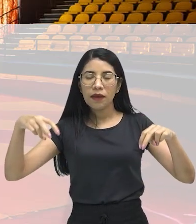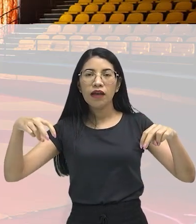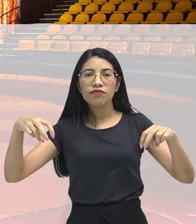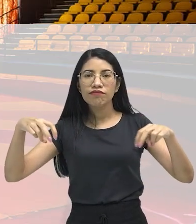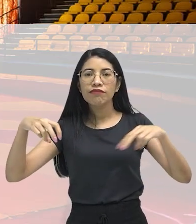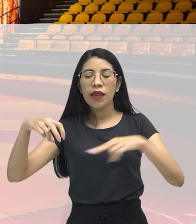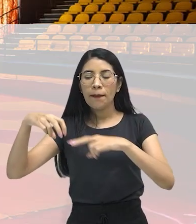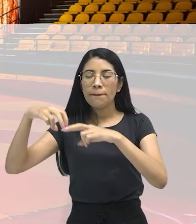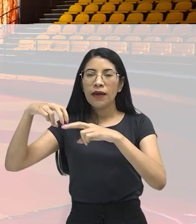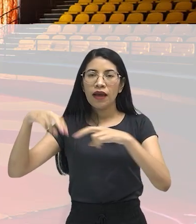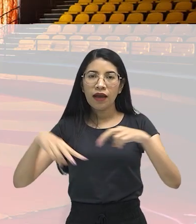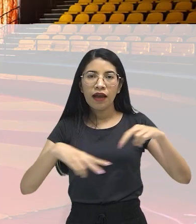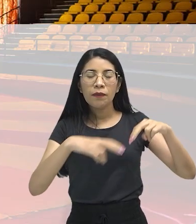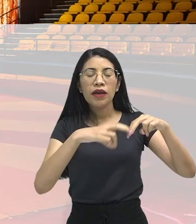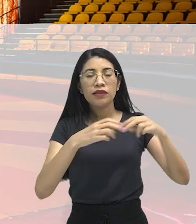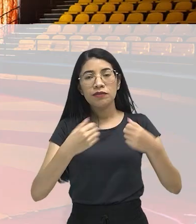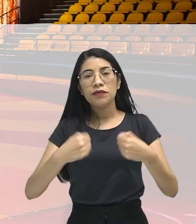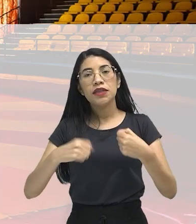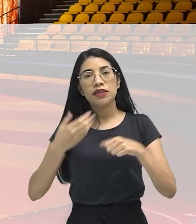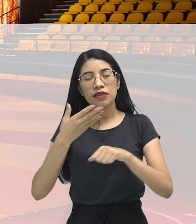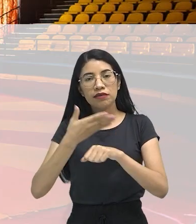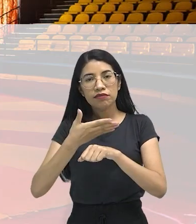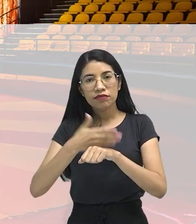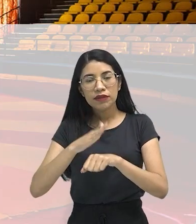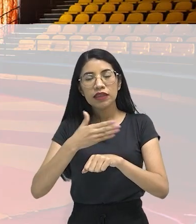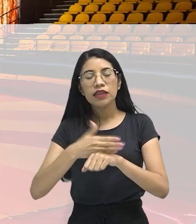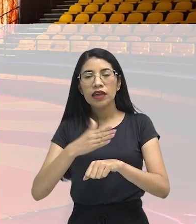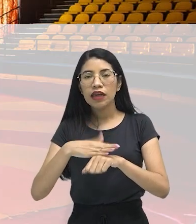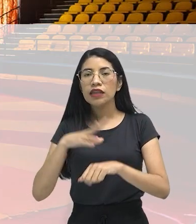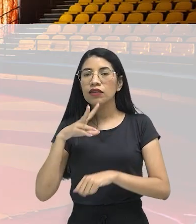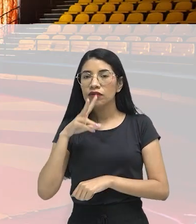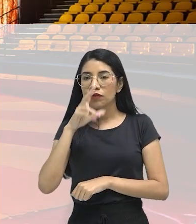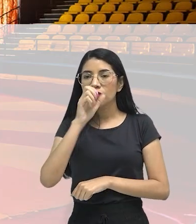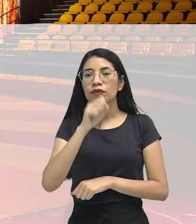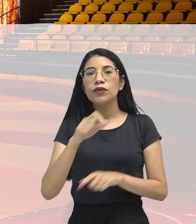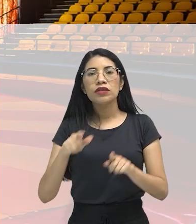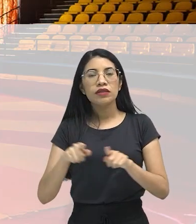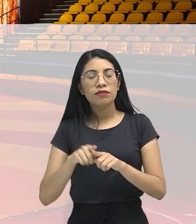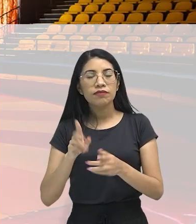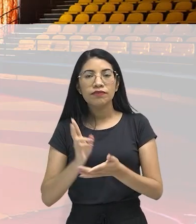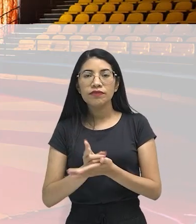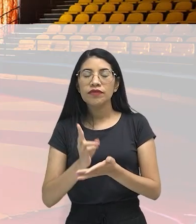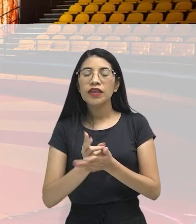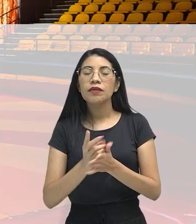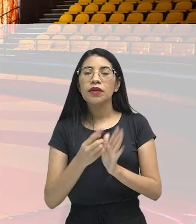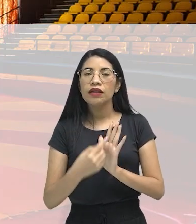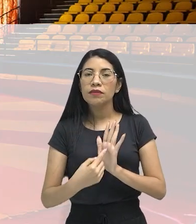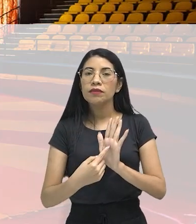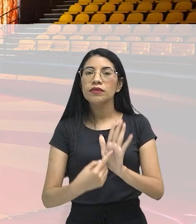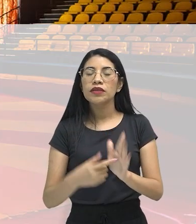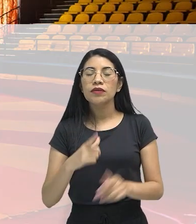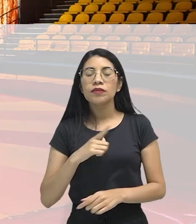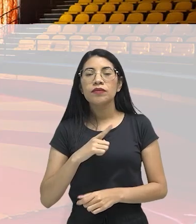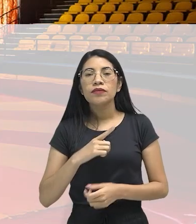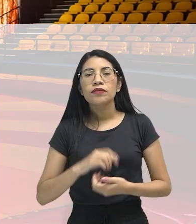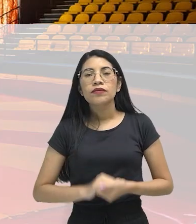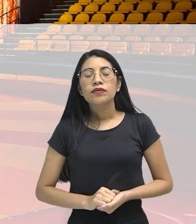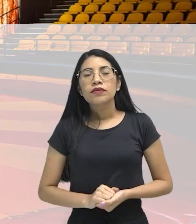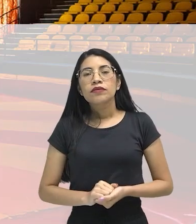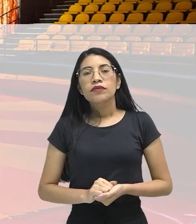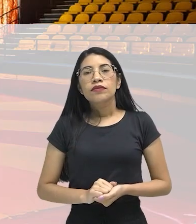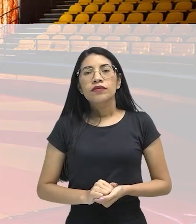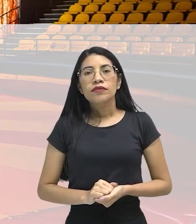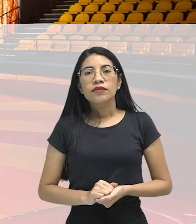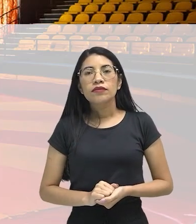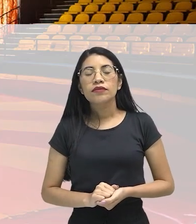Então, realmente é necessário muito treino, muita força de todo o número que for feito, de toda a apresentação que eles fazem,